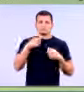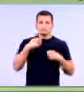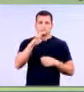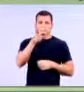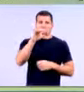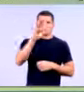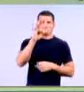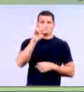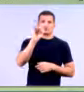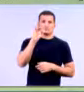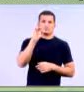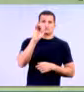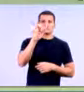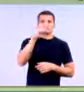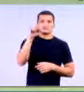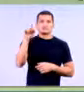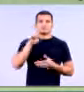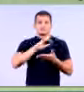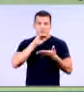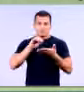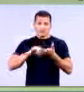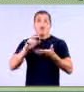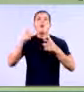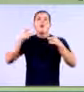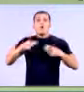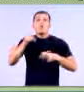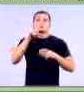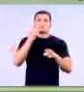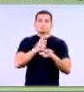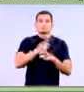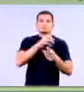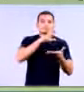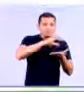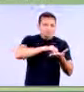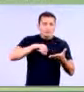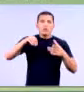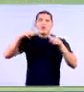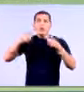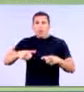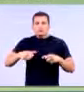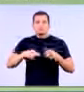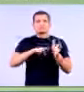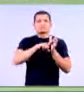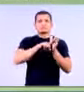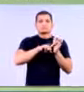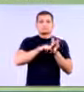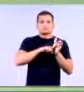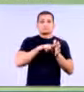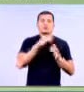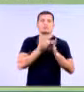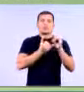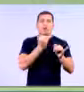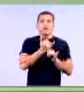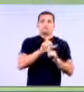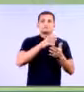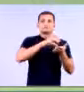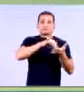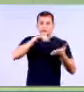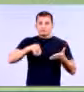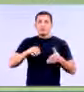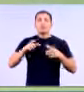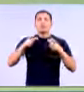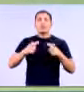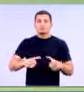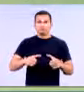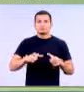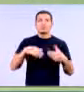citações apresentando a fonte, de onde que você tirou, qual foi o site, qual foi o autor, qual foi o texto,